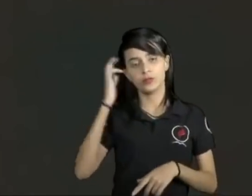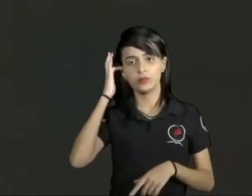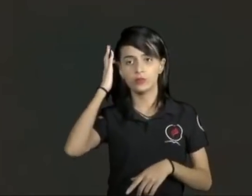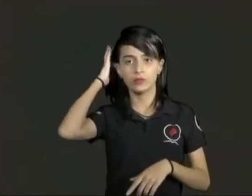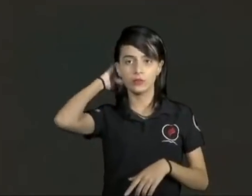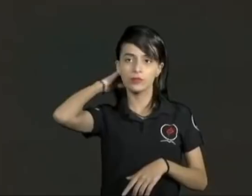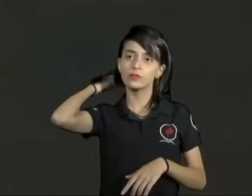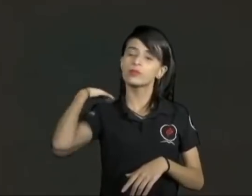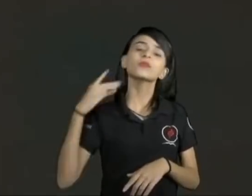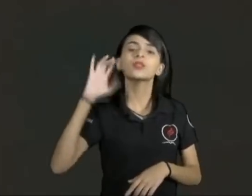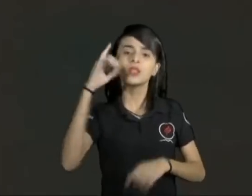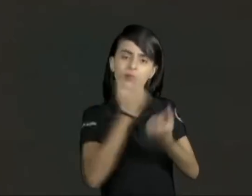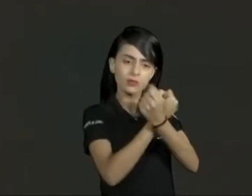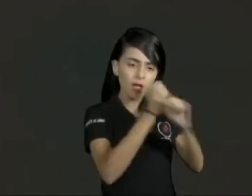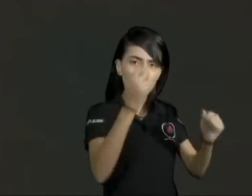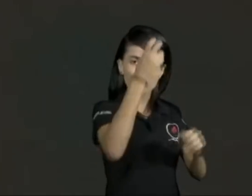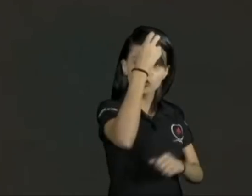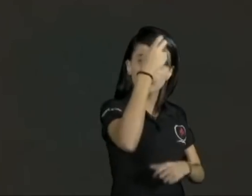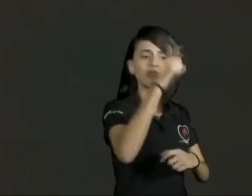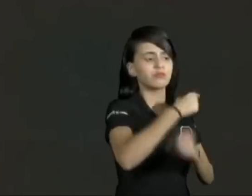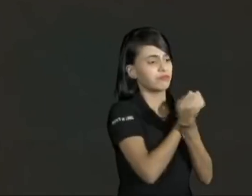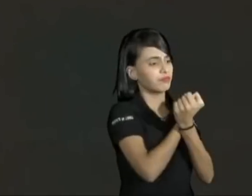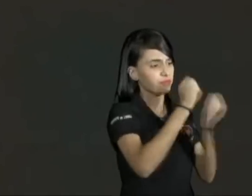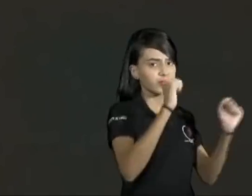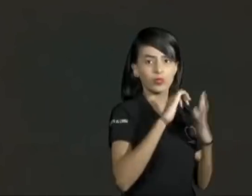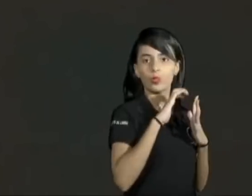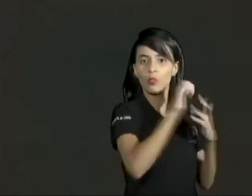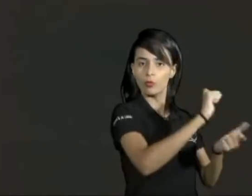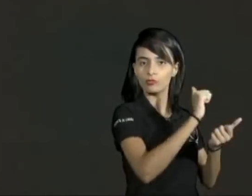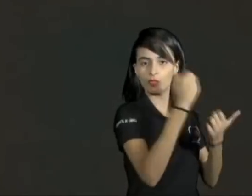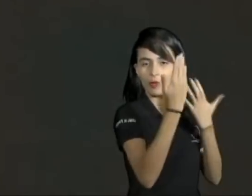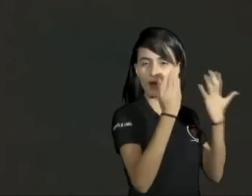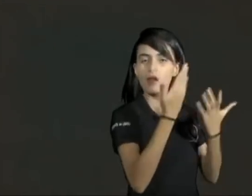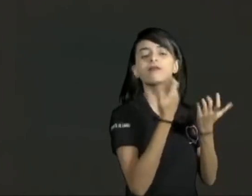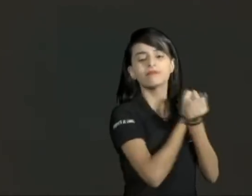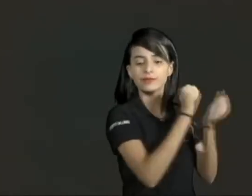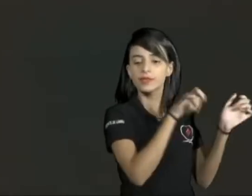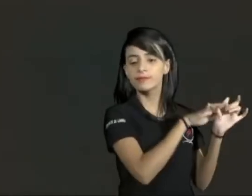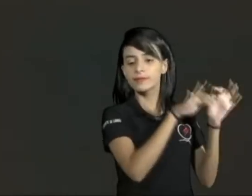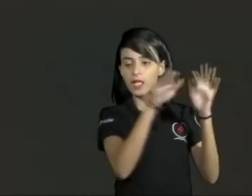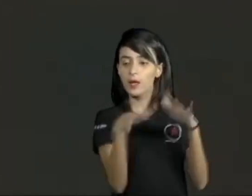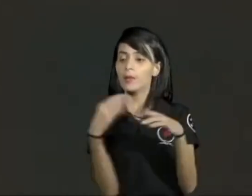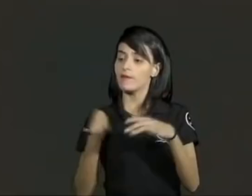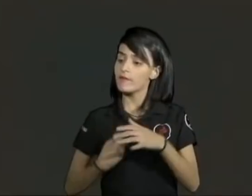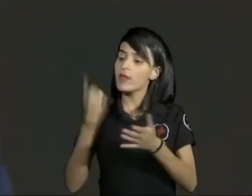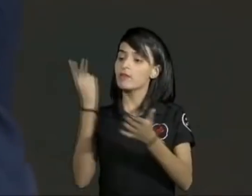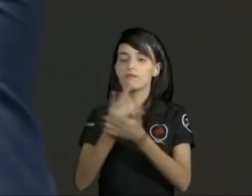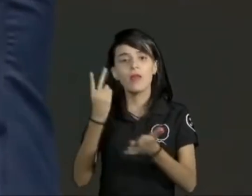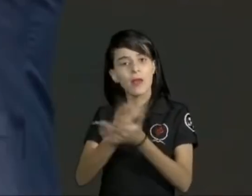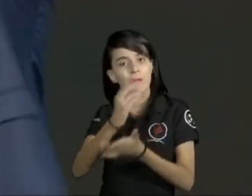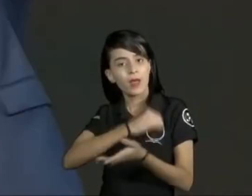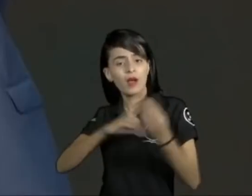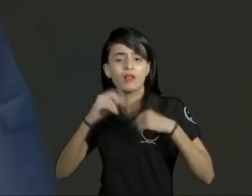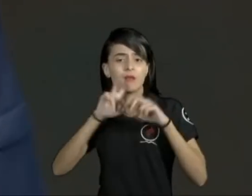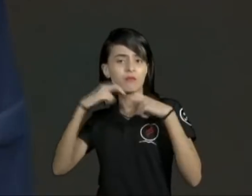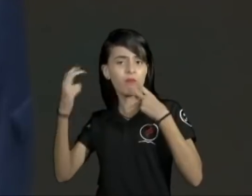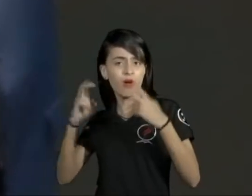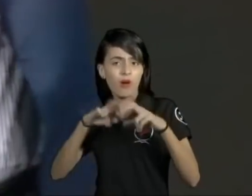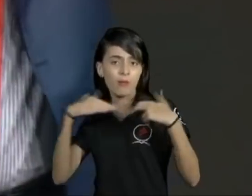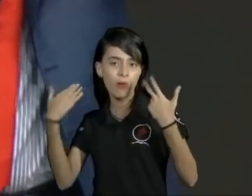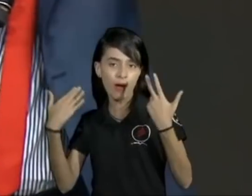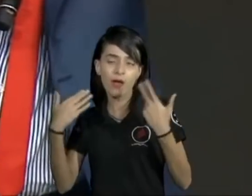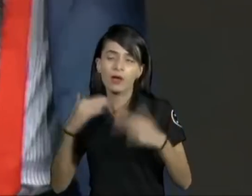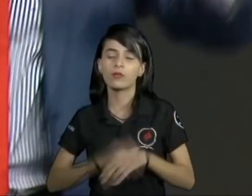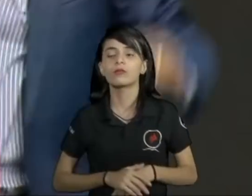Deus tirou eles lá do Egito do mundo mas eles viveram em pecado e acabaram perecendo então